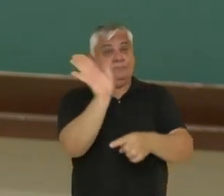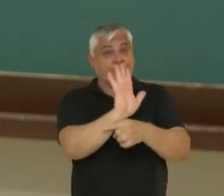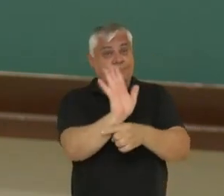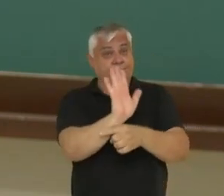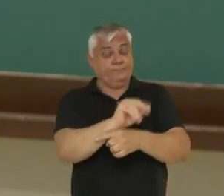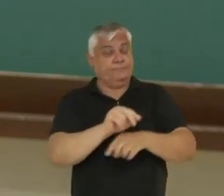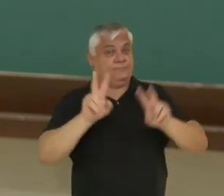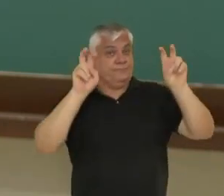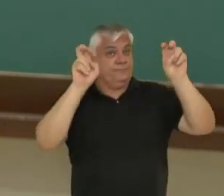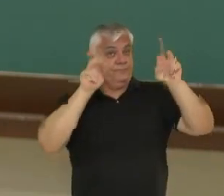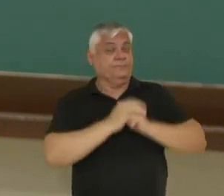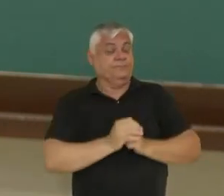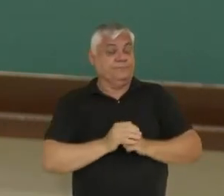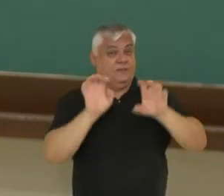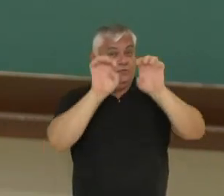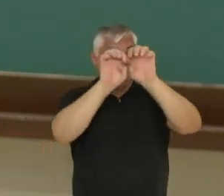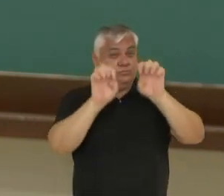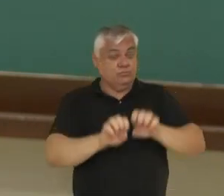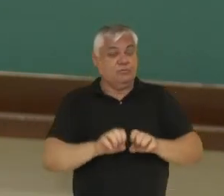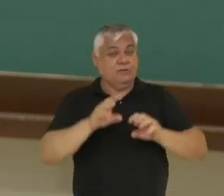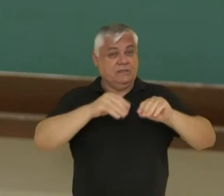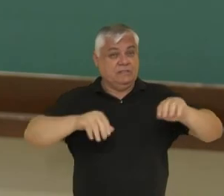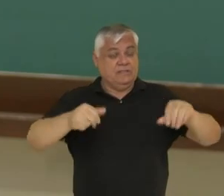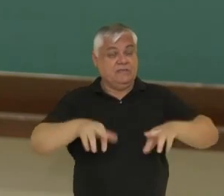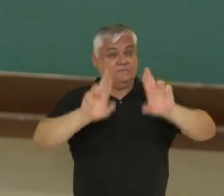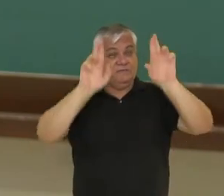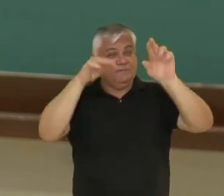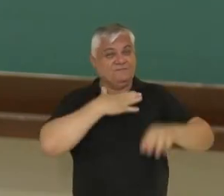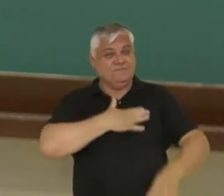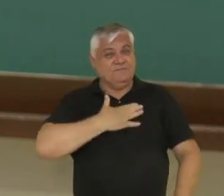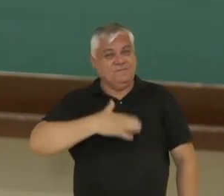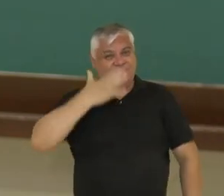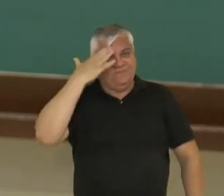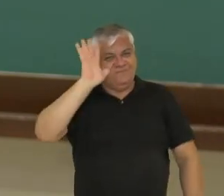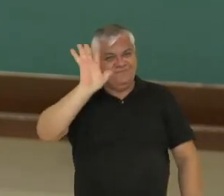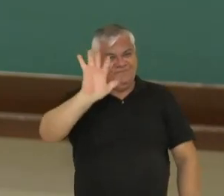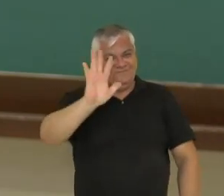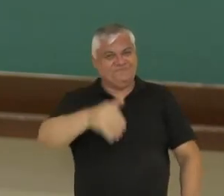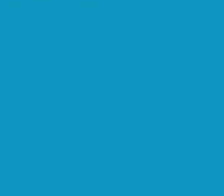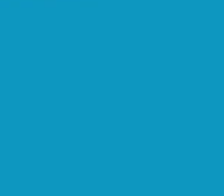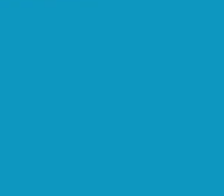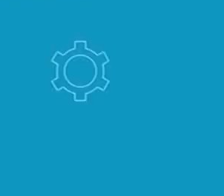vídeo nós falamos sobre a estrutura fundiária brasileira. Espero que vocês tenham gostado. Até breve.